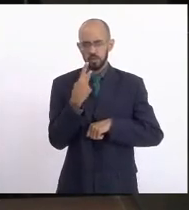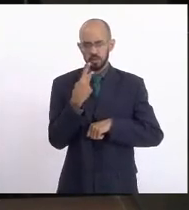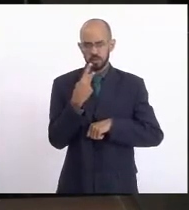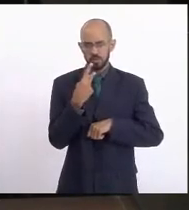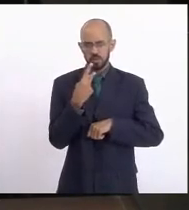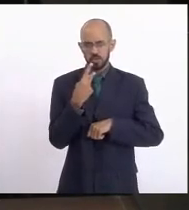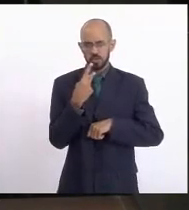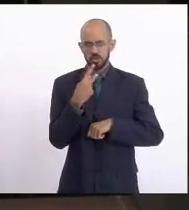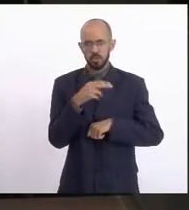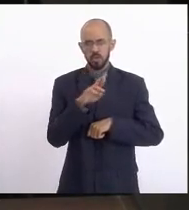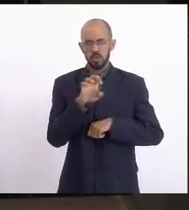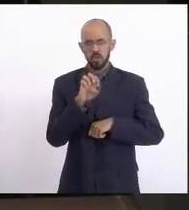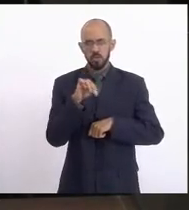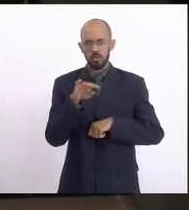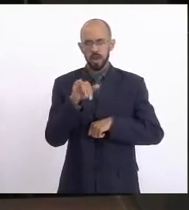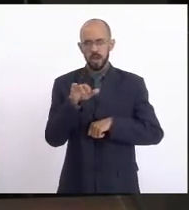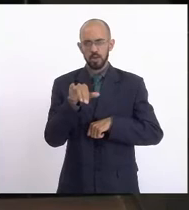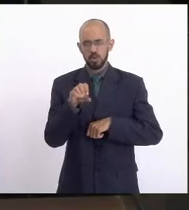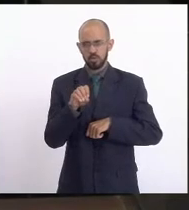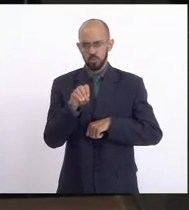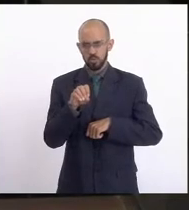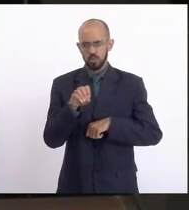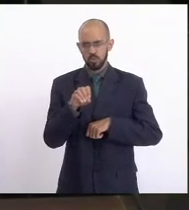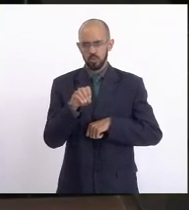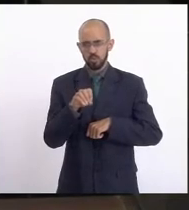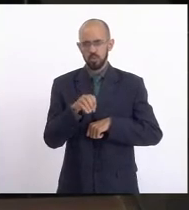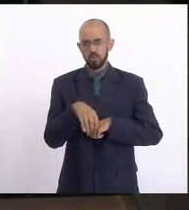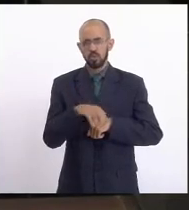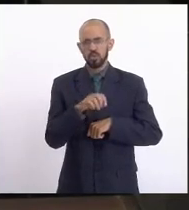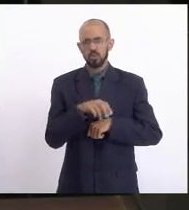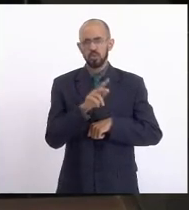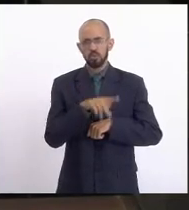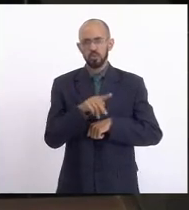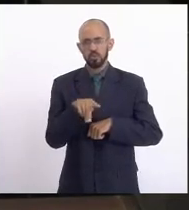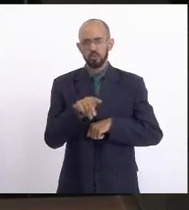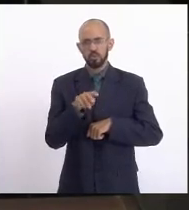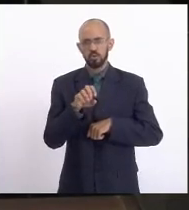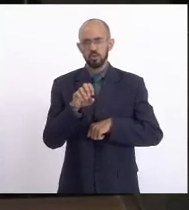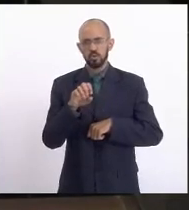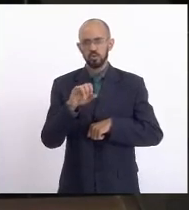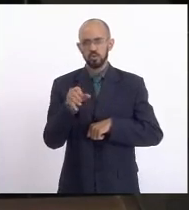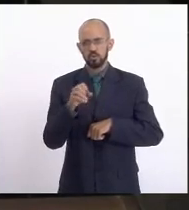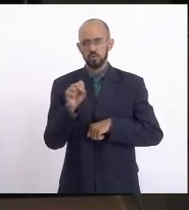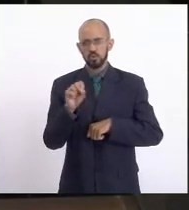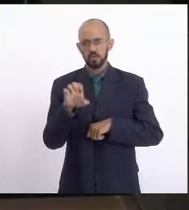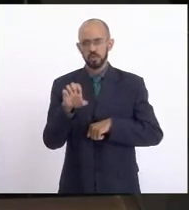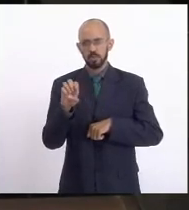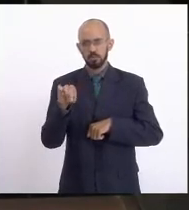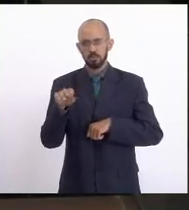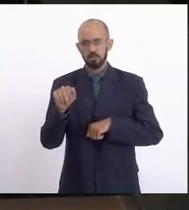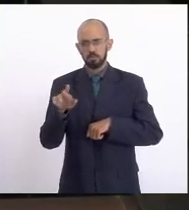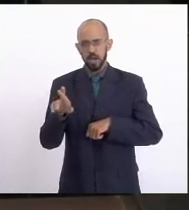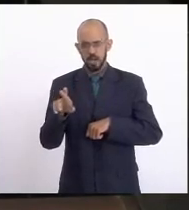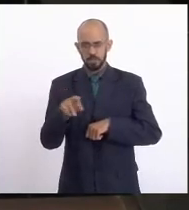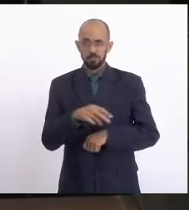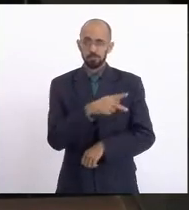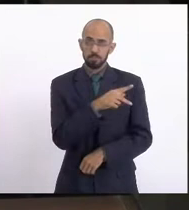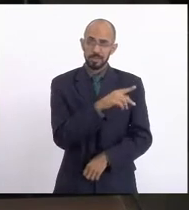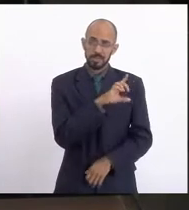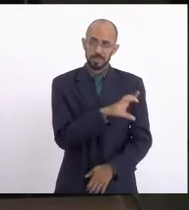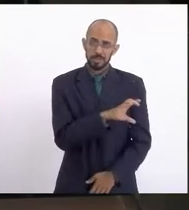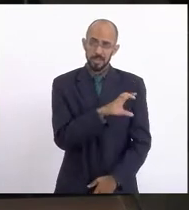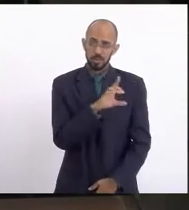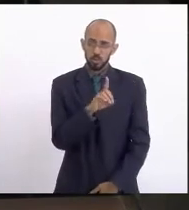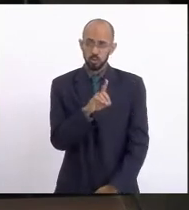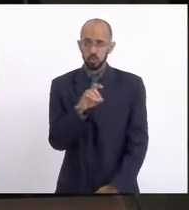o vereador Romário Regis, PCdoB, e o vereador professor Josemar, do PSOL, não só se